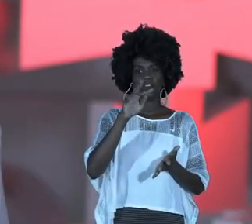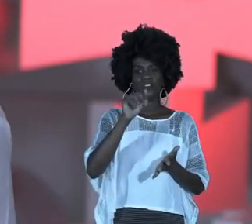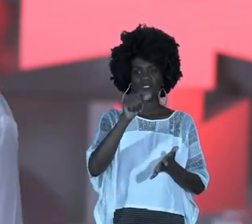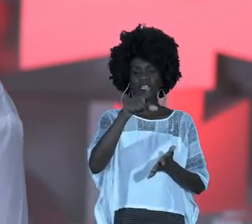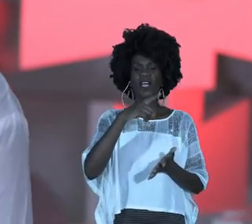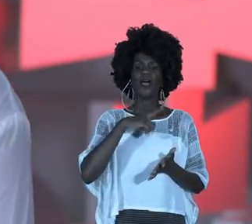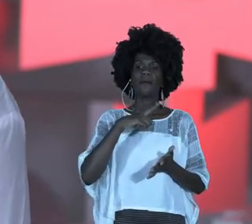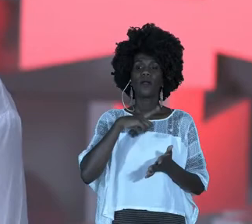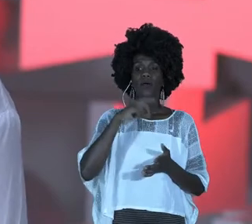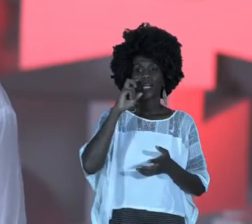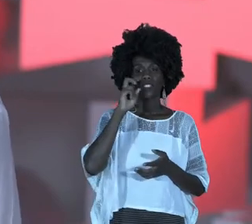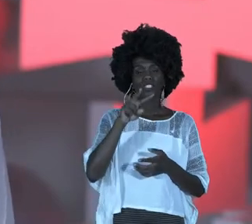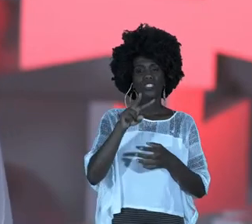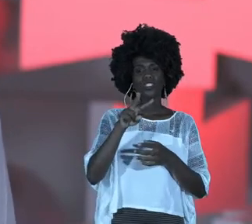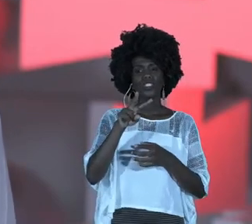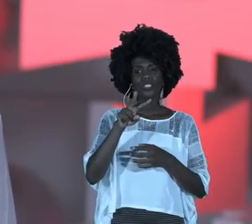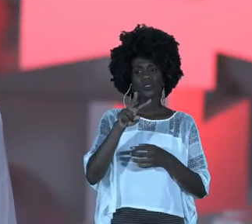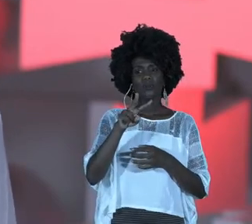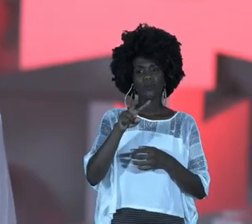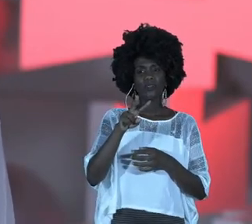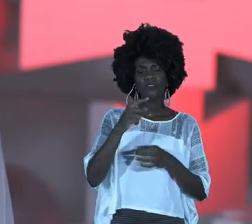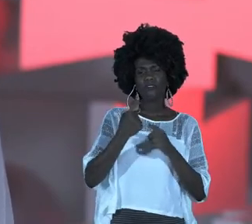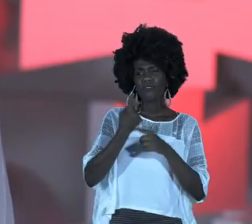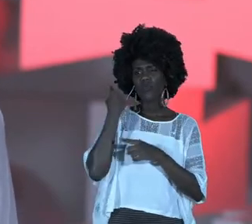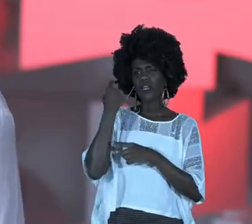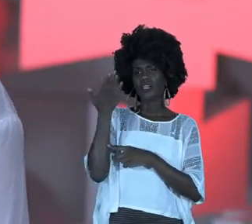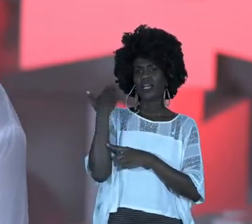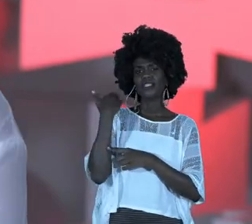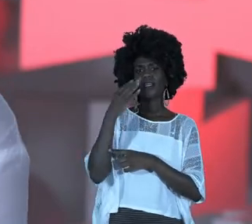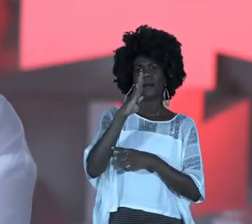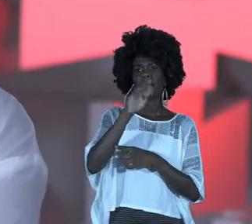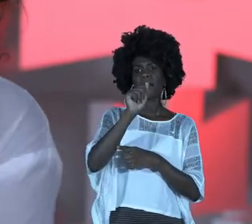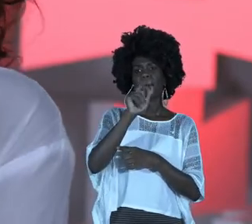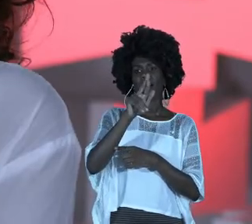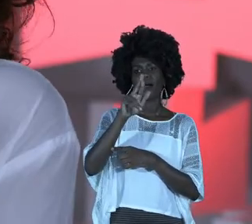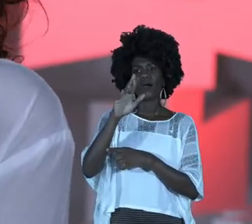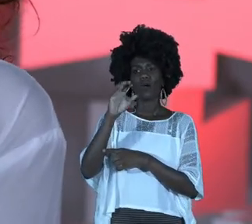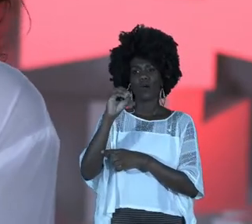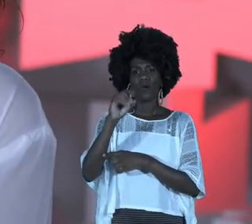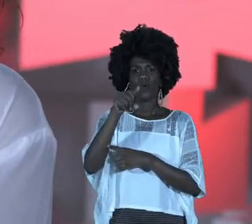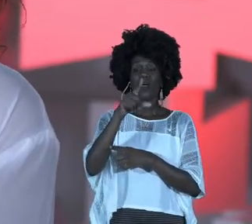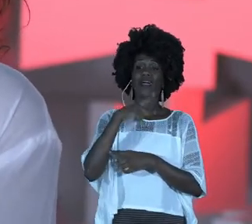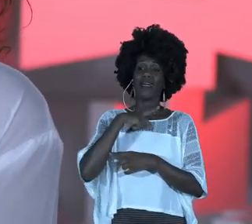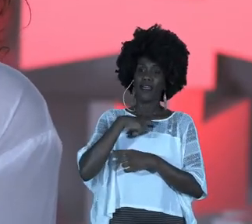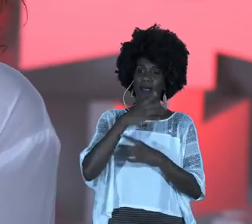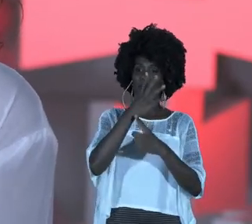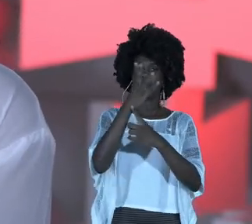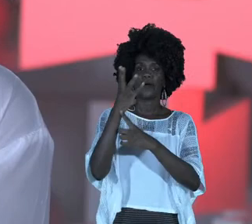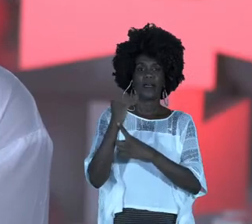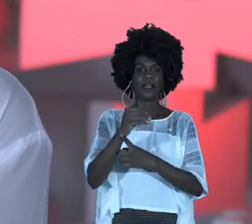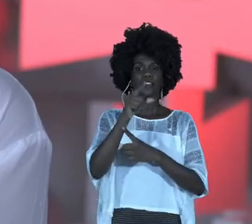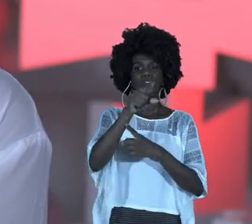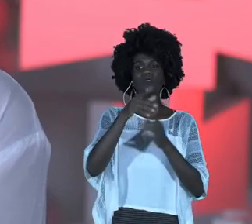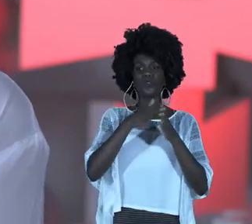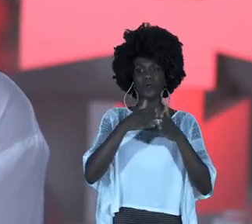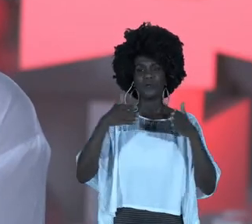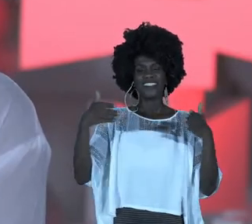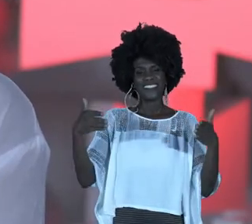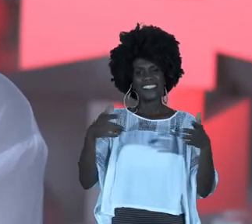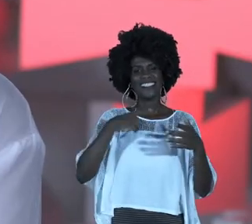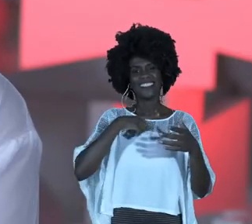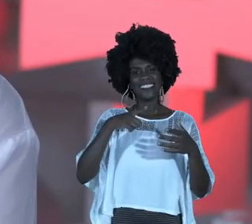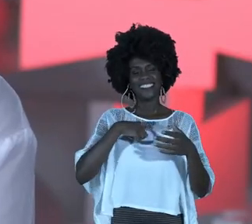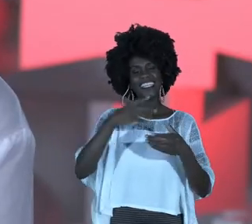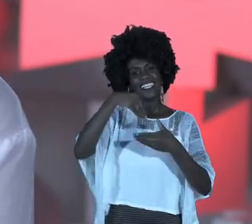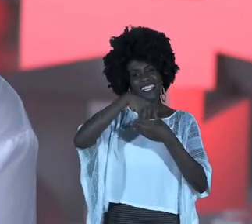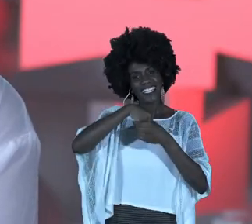gente abordou lá atrás sobre o barroco ser uma arte, um momento onde uma arte